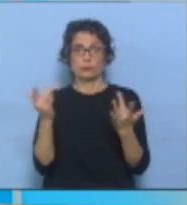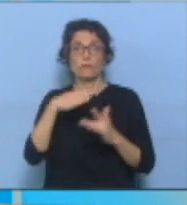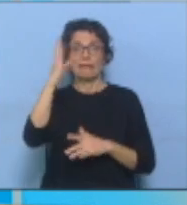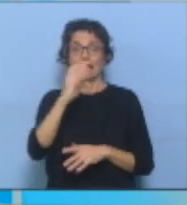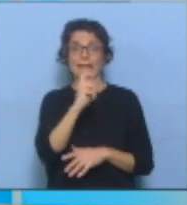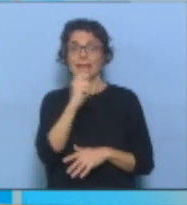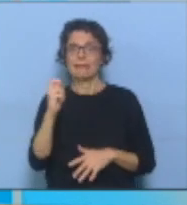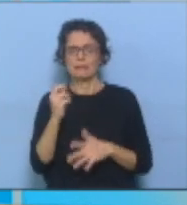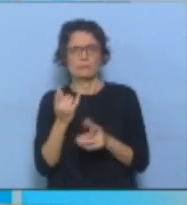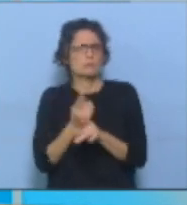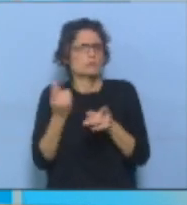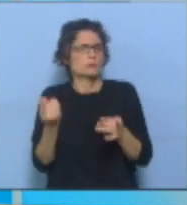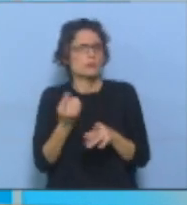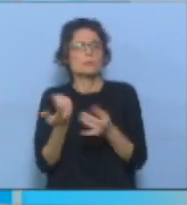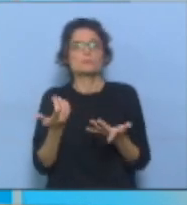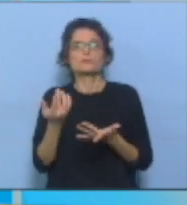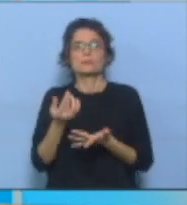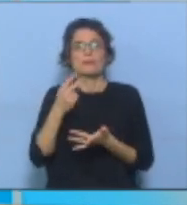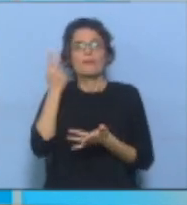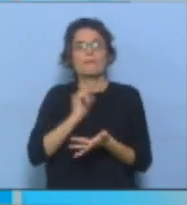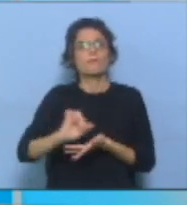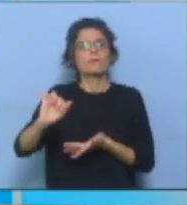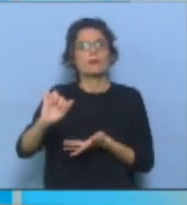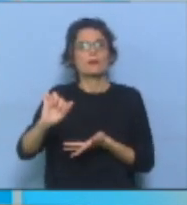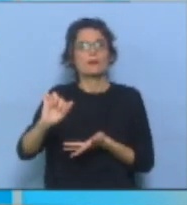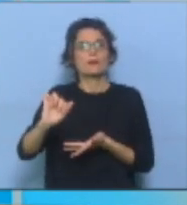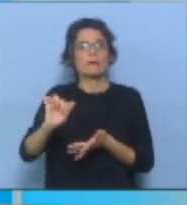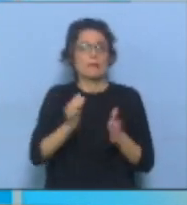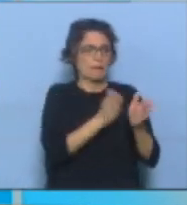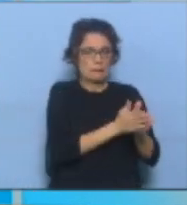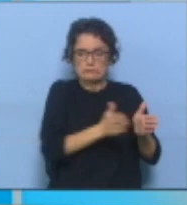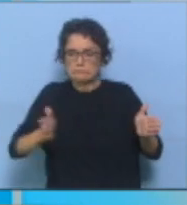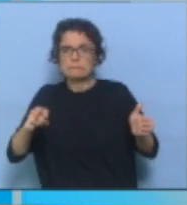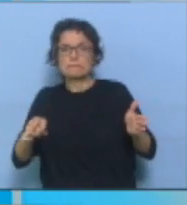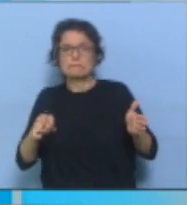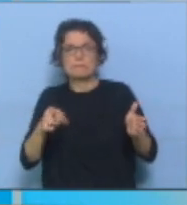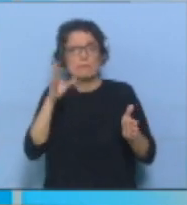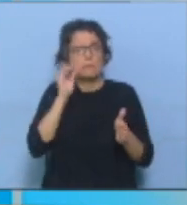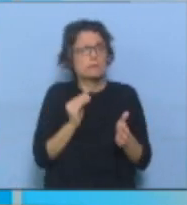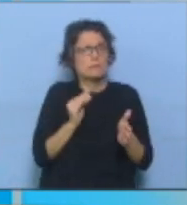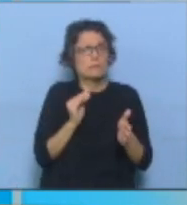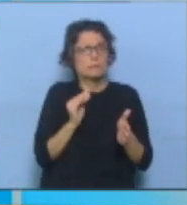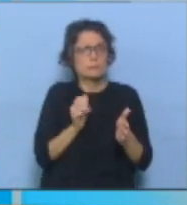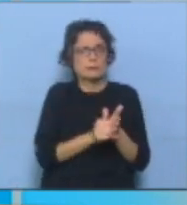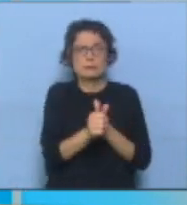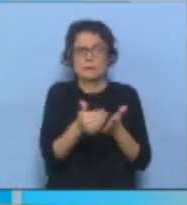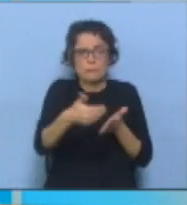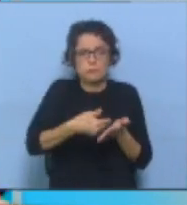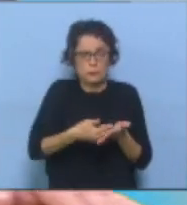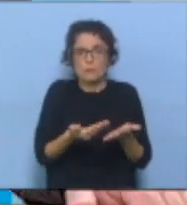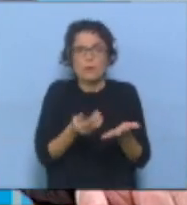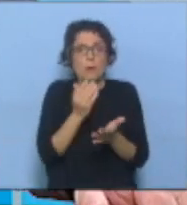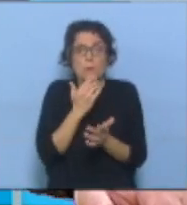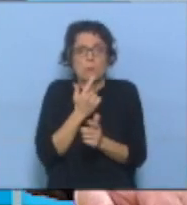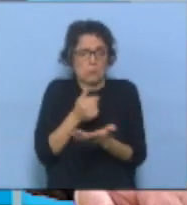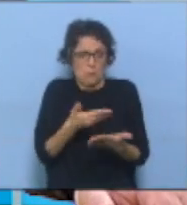da vida oculta de Jesus nós não sabemos quase nada, os evangelhos não dizem. São Lucas ainda diz lá a